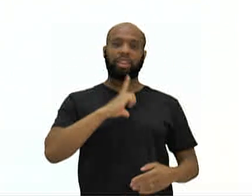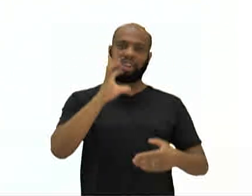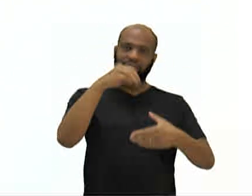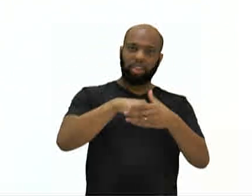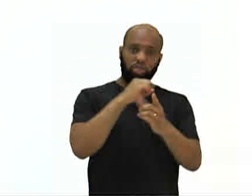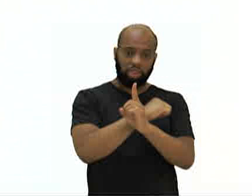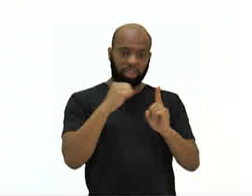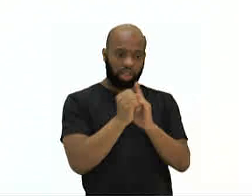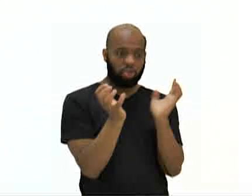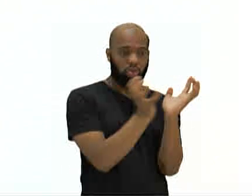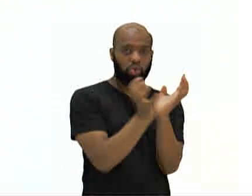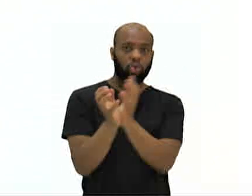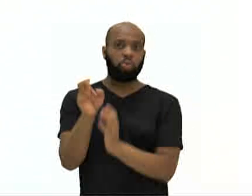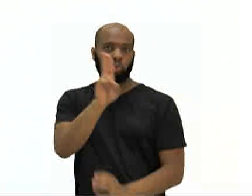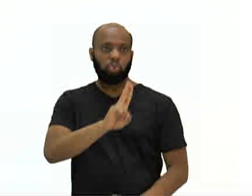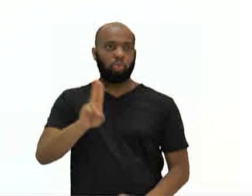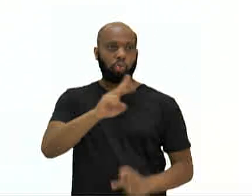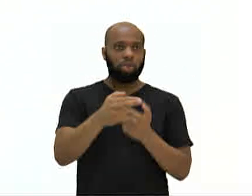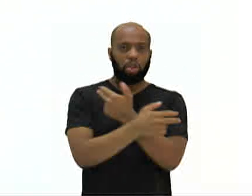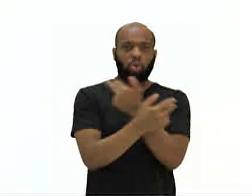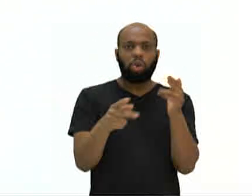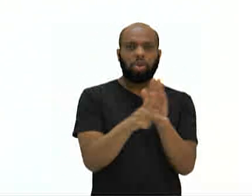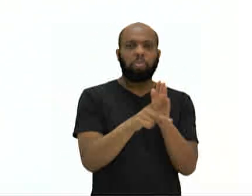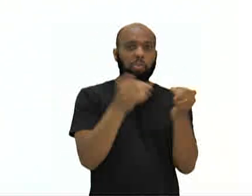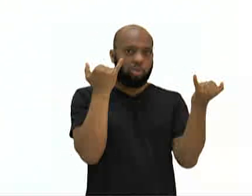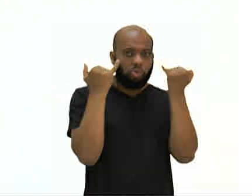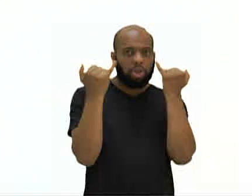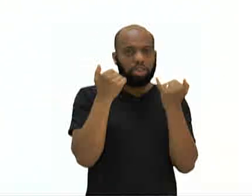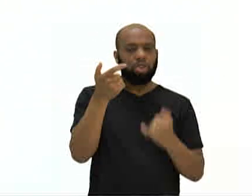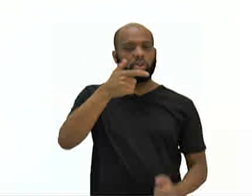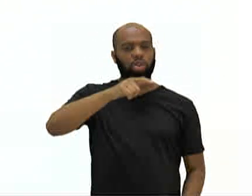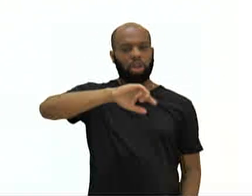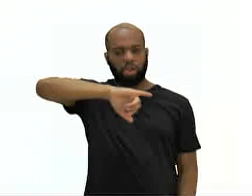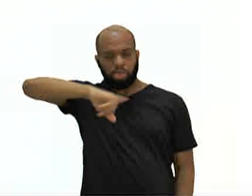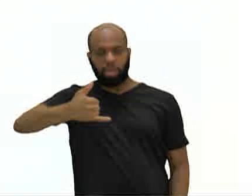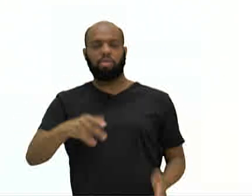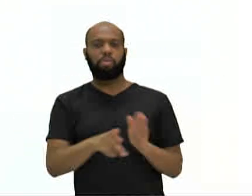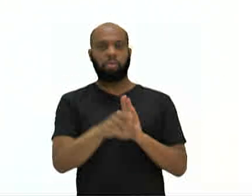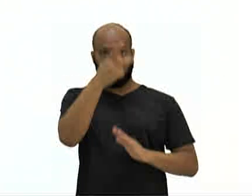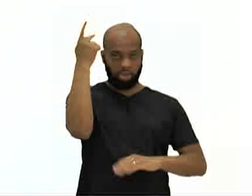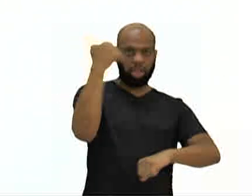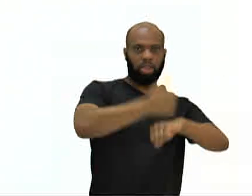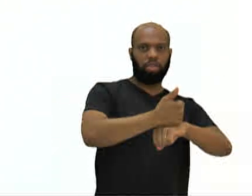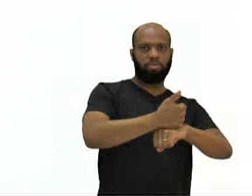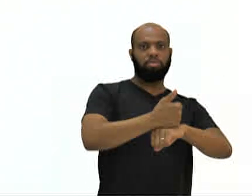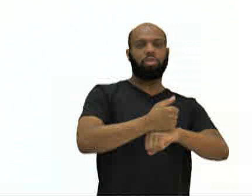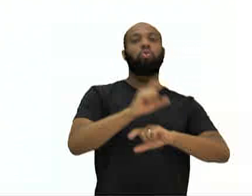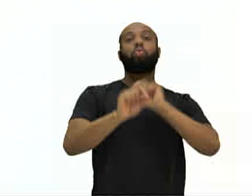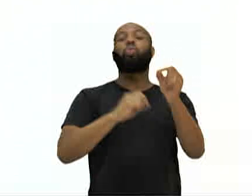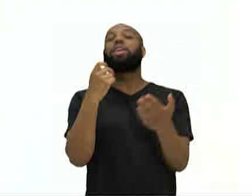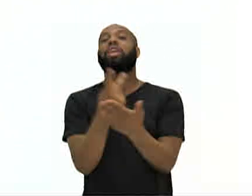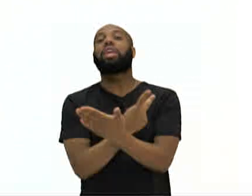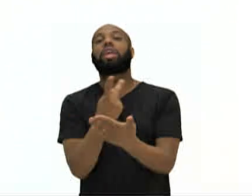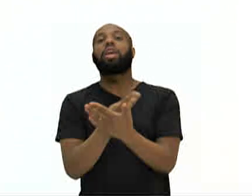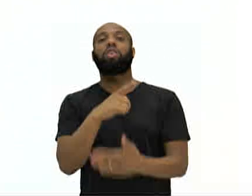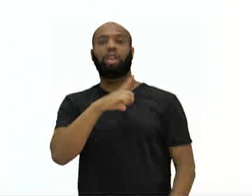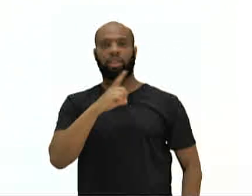sociedade de classes o uso dos aparelhos de informação em proveito dos seus dominantes. O que está incorreto aí?